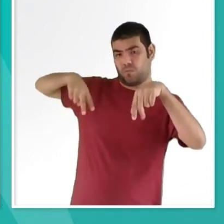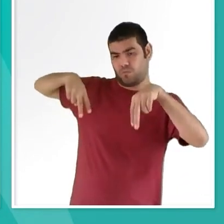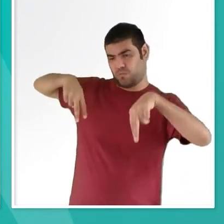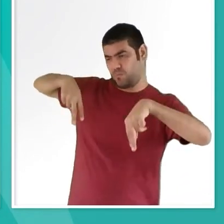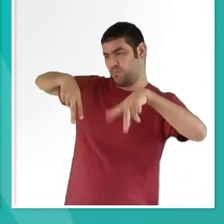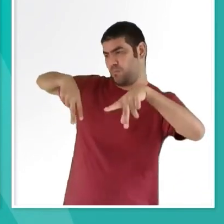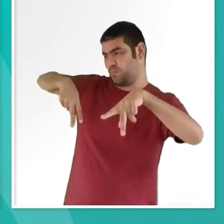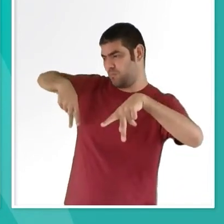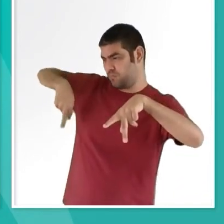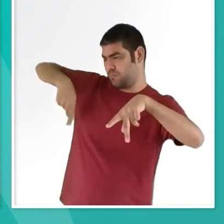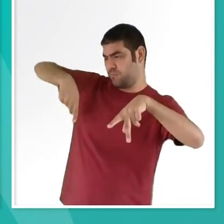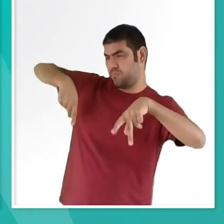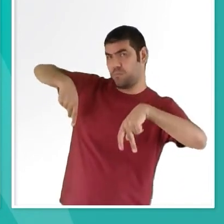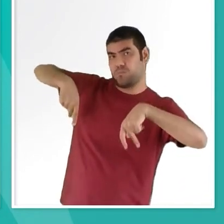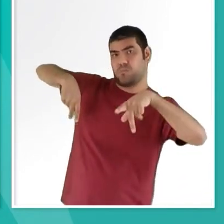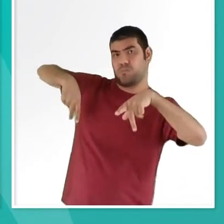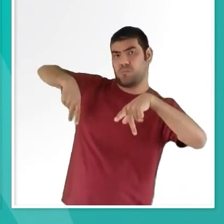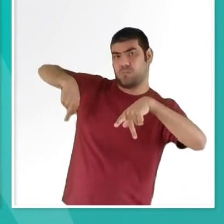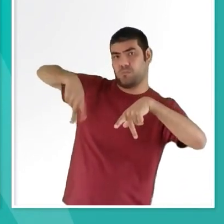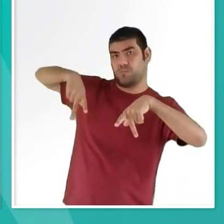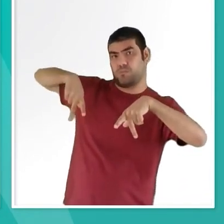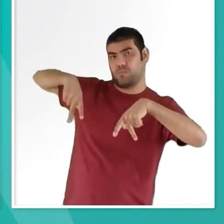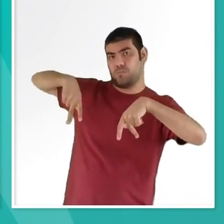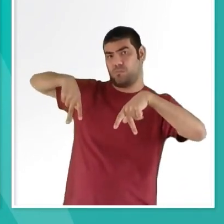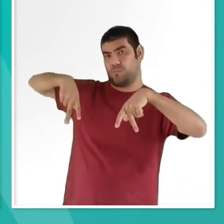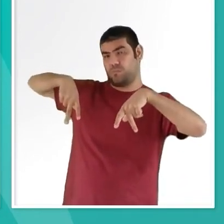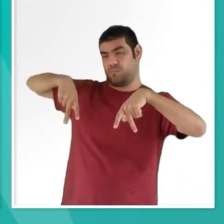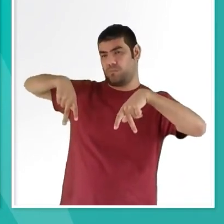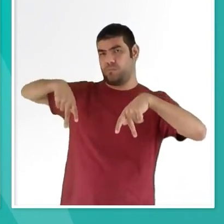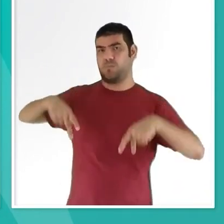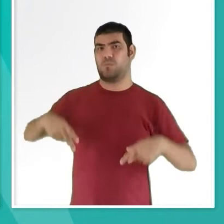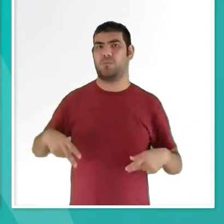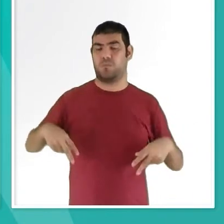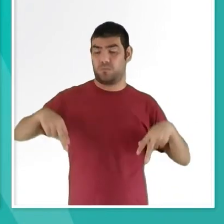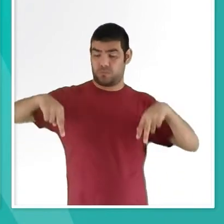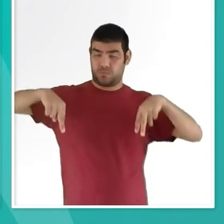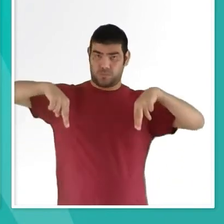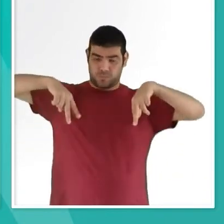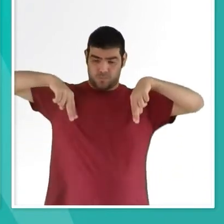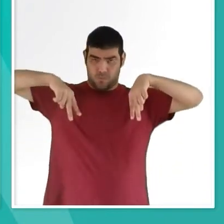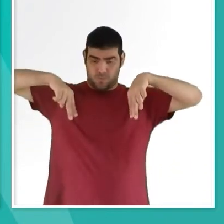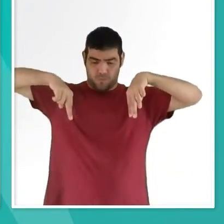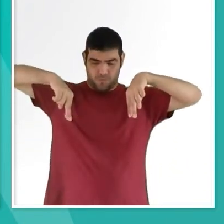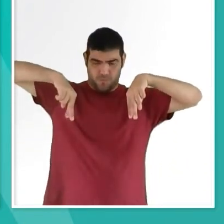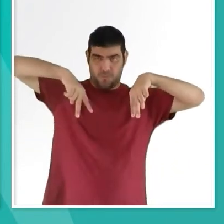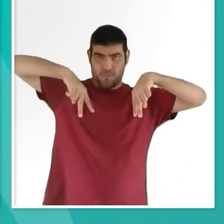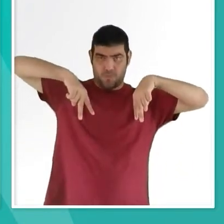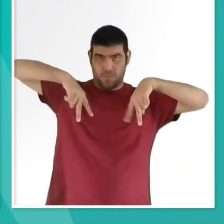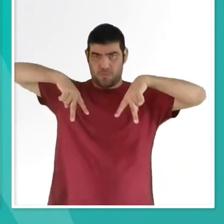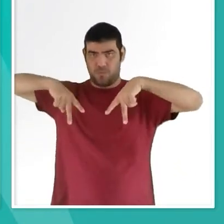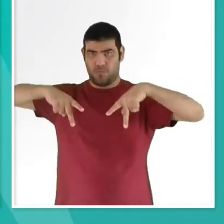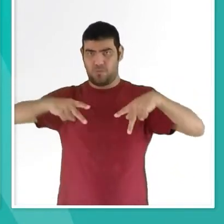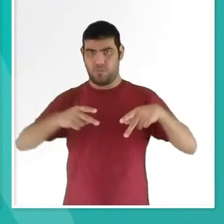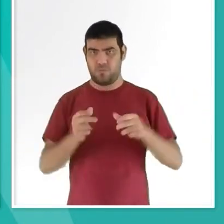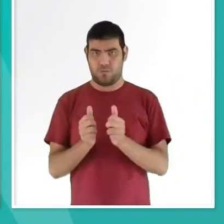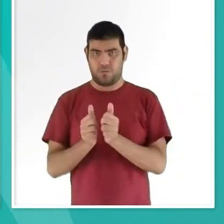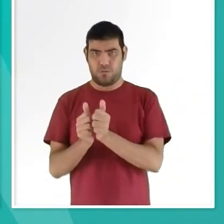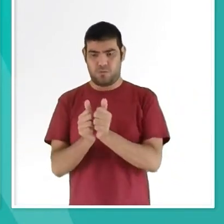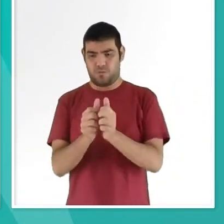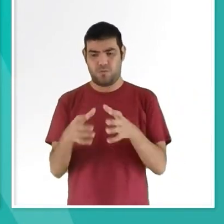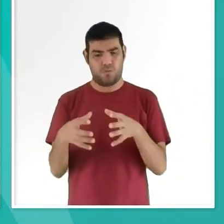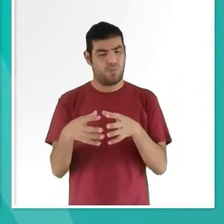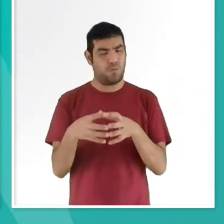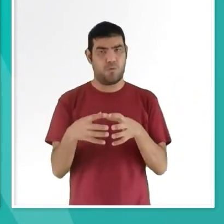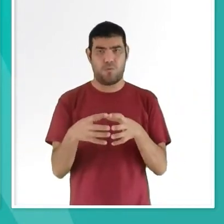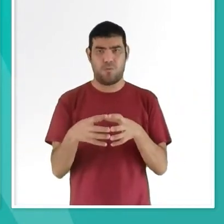da equipe. Sem o passe, não tem como ter jogo de equipe, pessoal. O sujeito que não